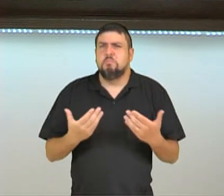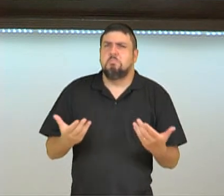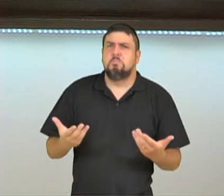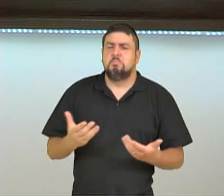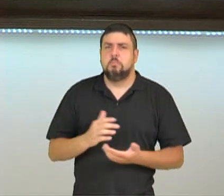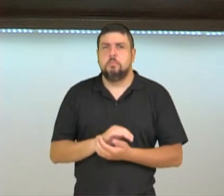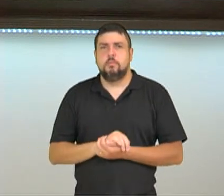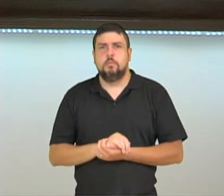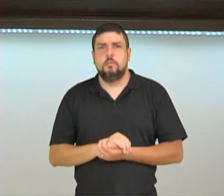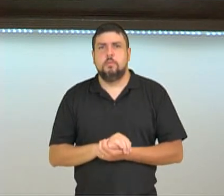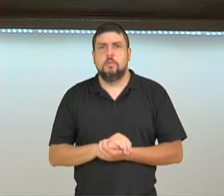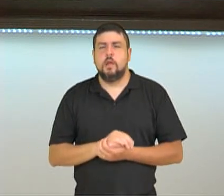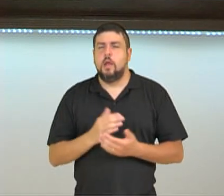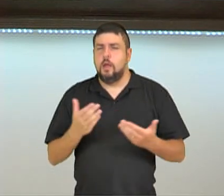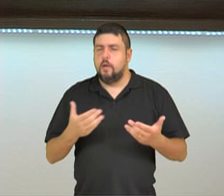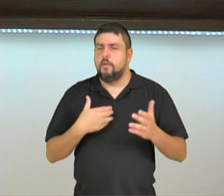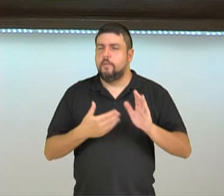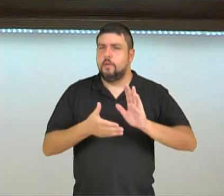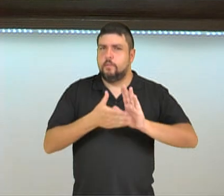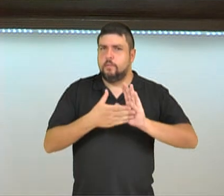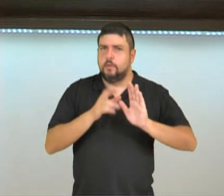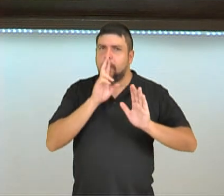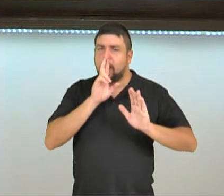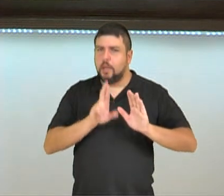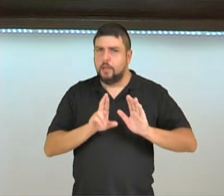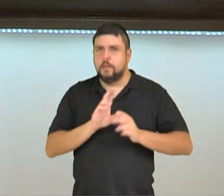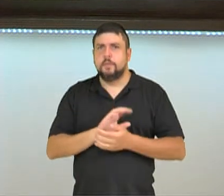enunciado? Confira a possibilidade de resposta.